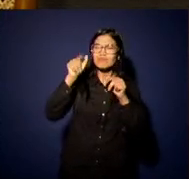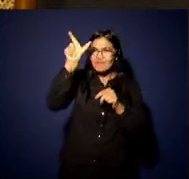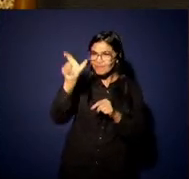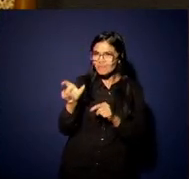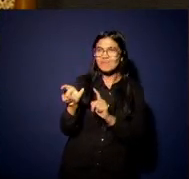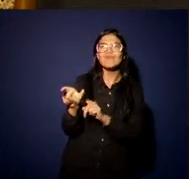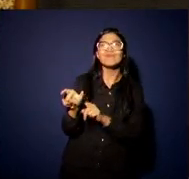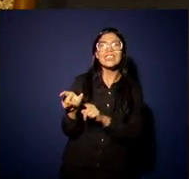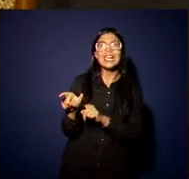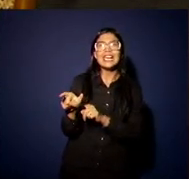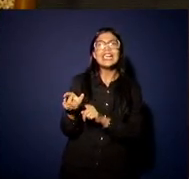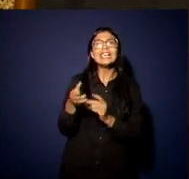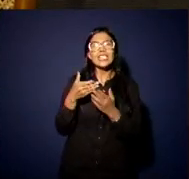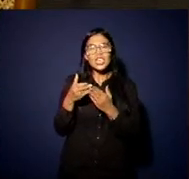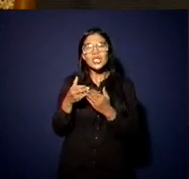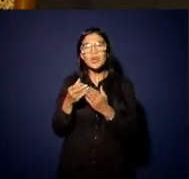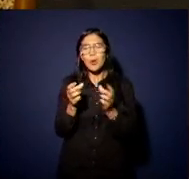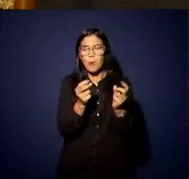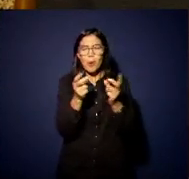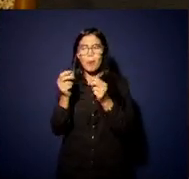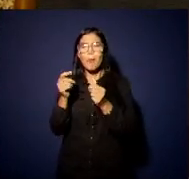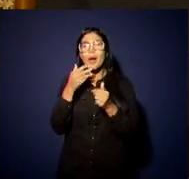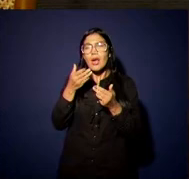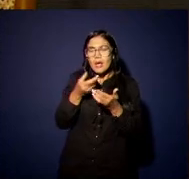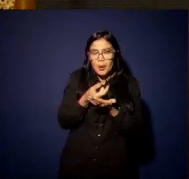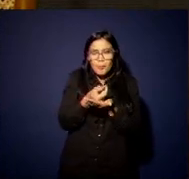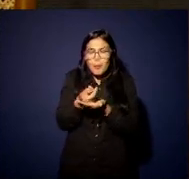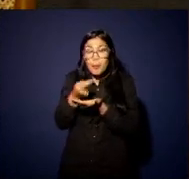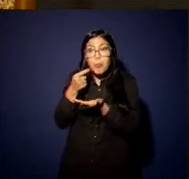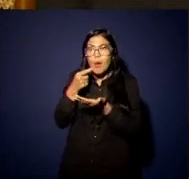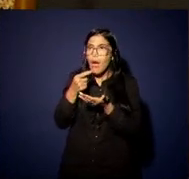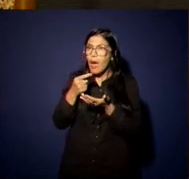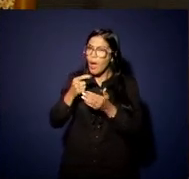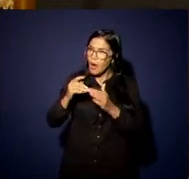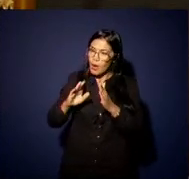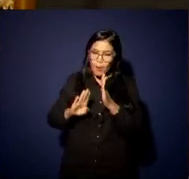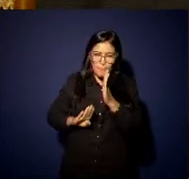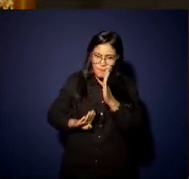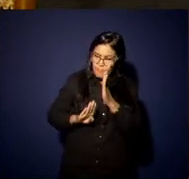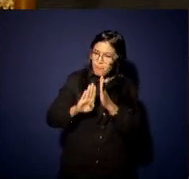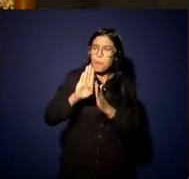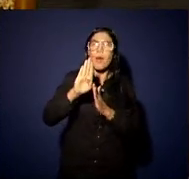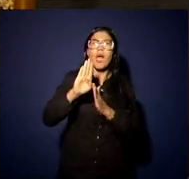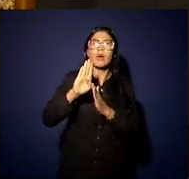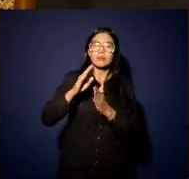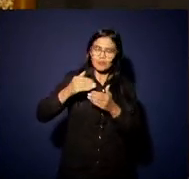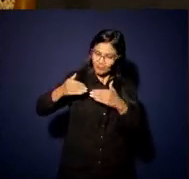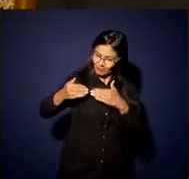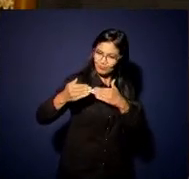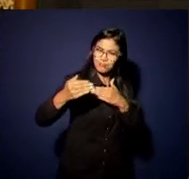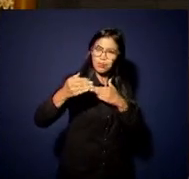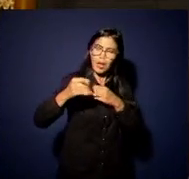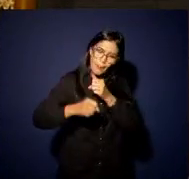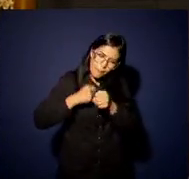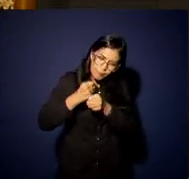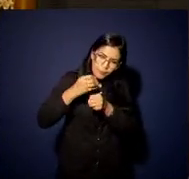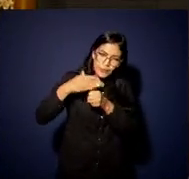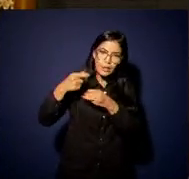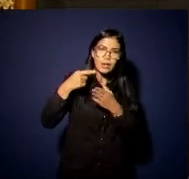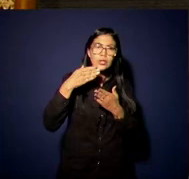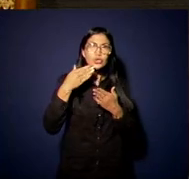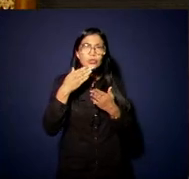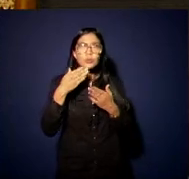dizendo que o mercado de capitais se desenvolveu gigantescamente ao longo dos últimos anos em grande parte pelo ganho de